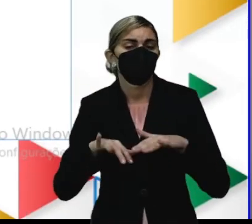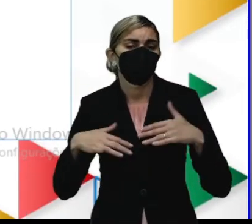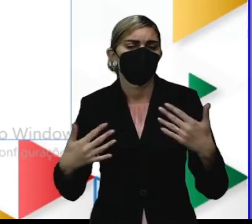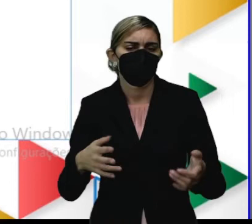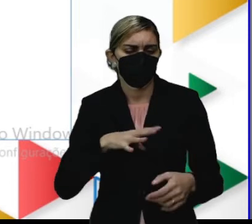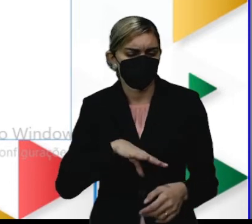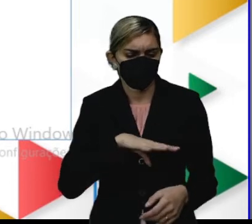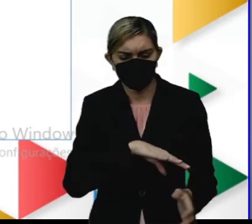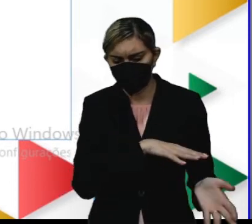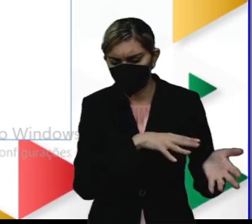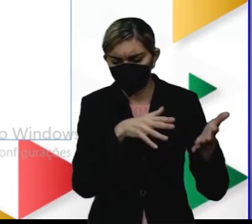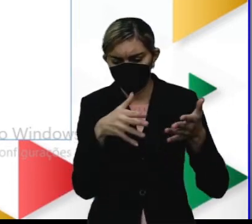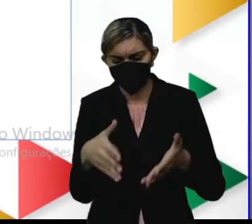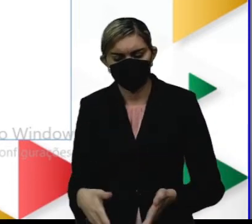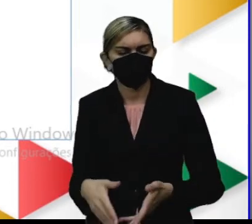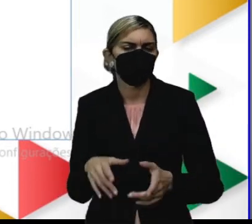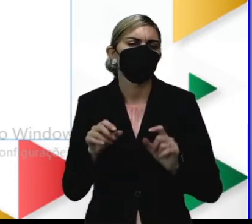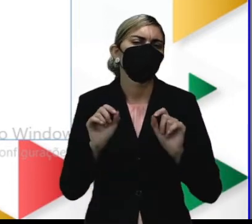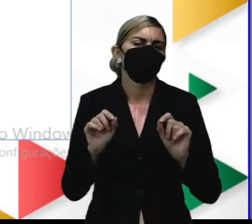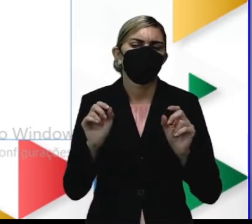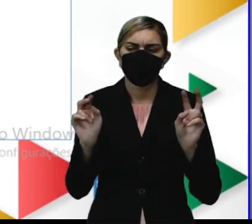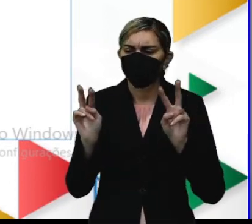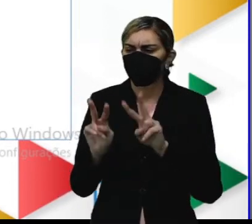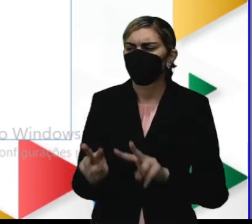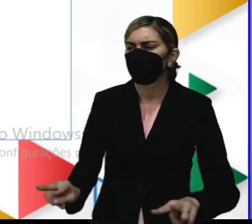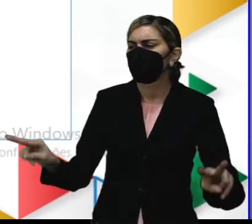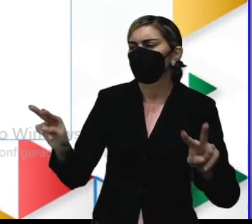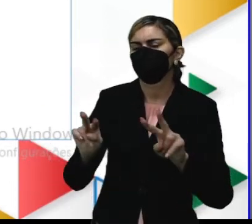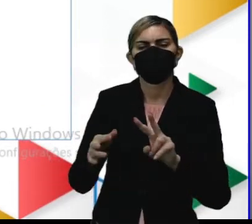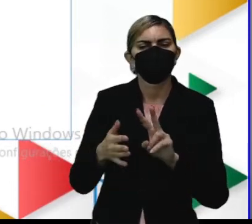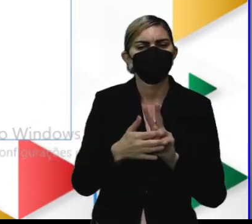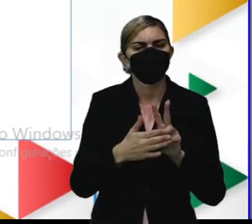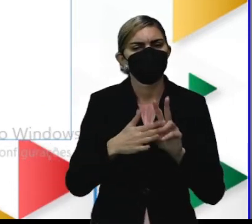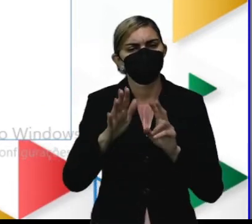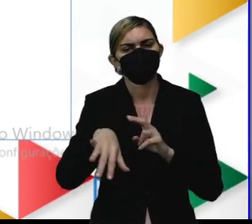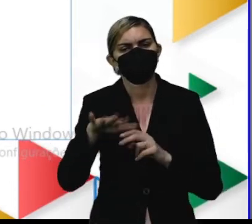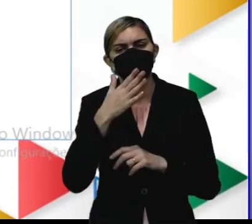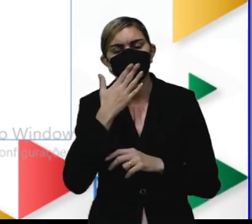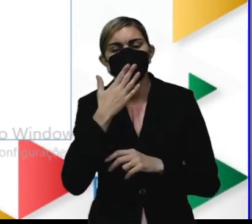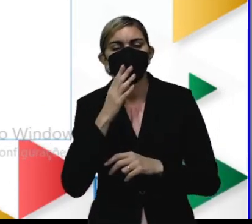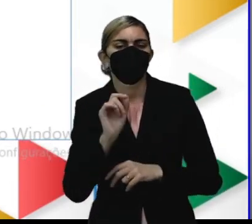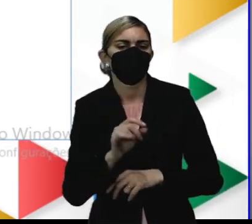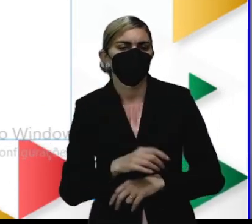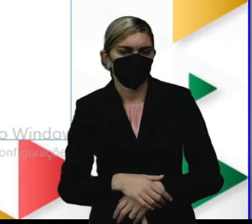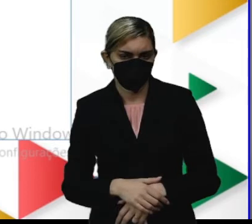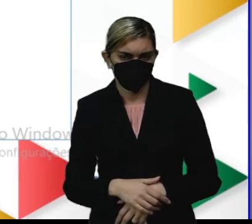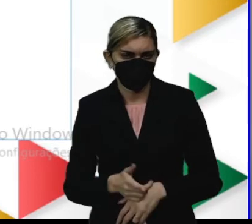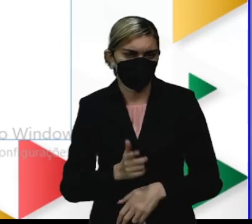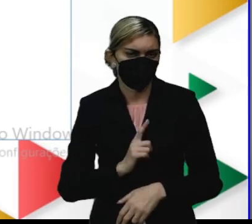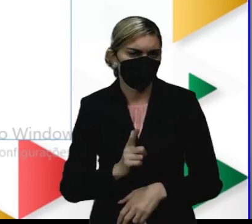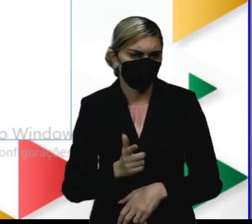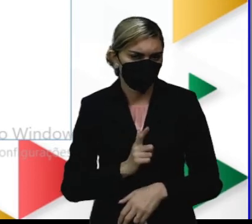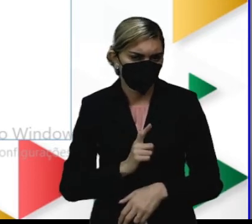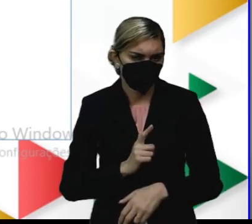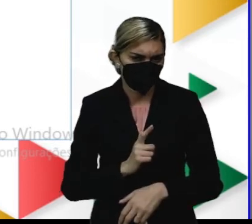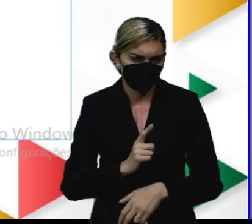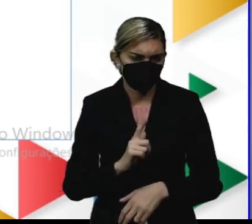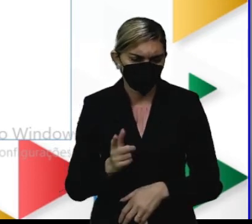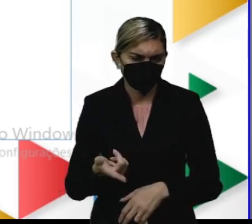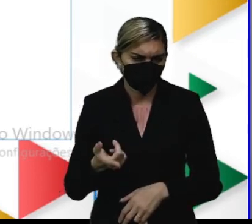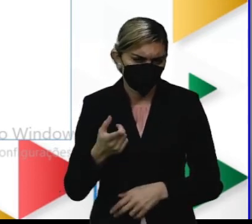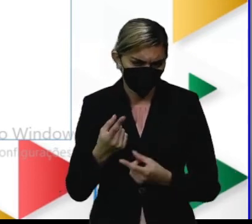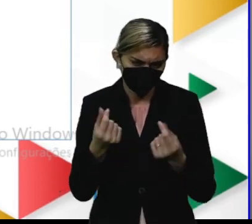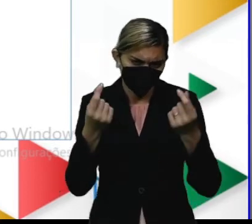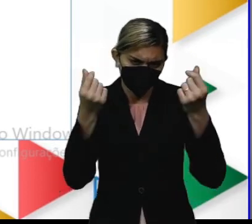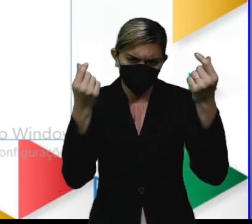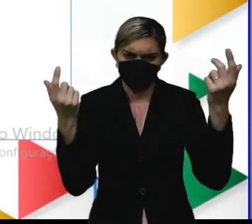portugueses chegaram aqui? O que eles viam deles? Será que eles tinham obtenção de